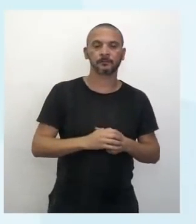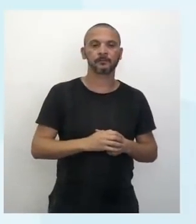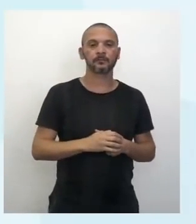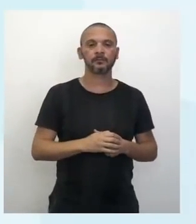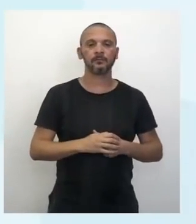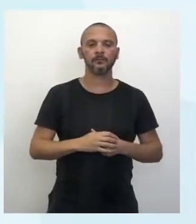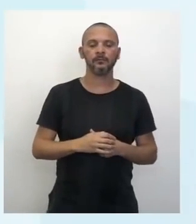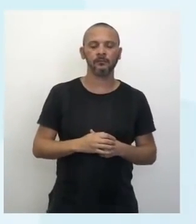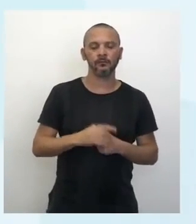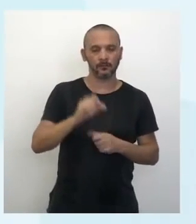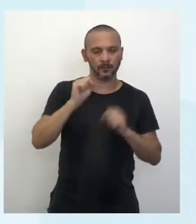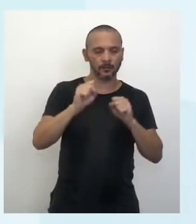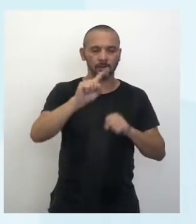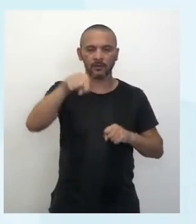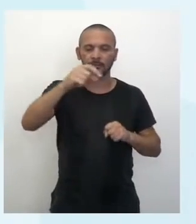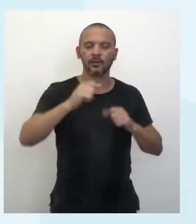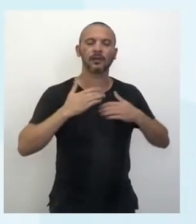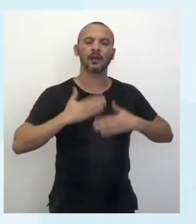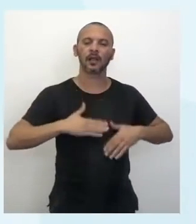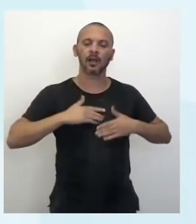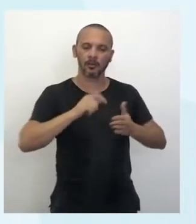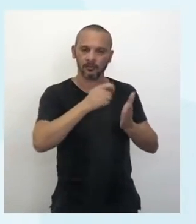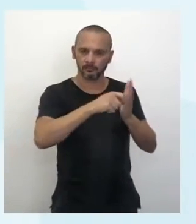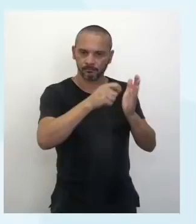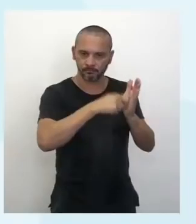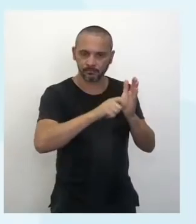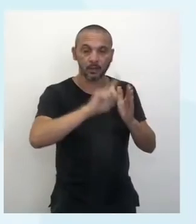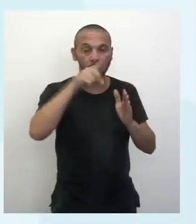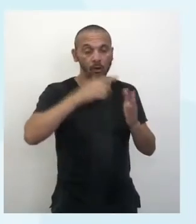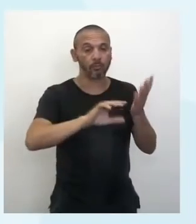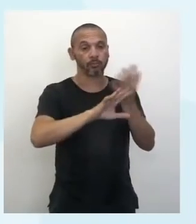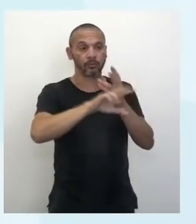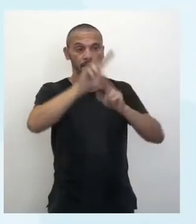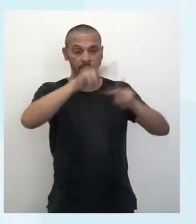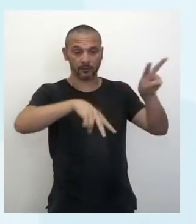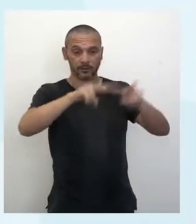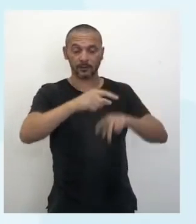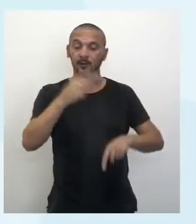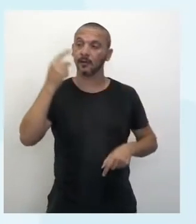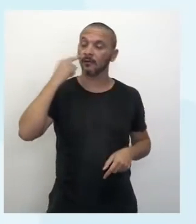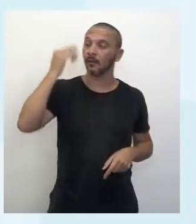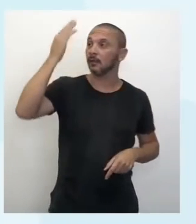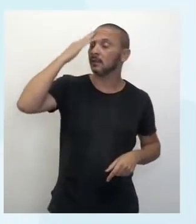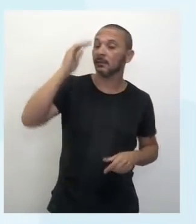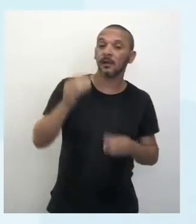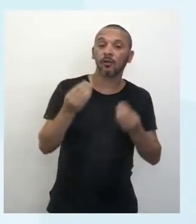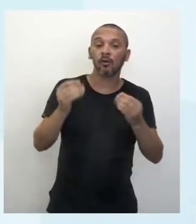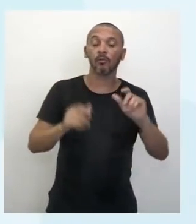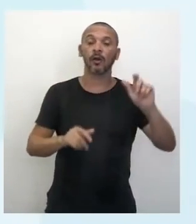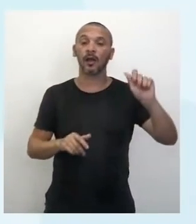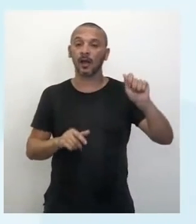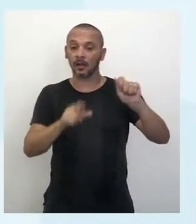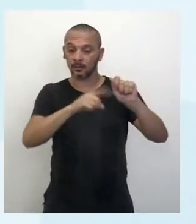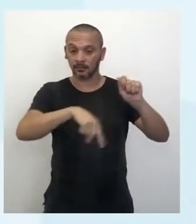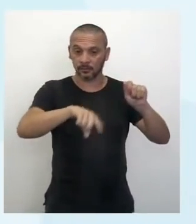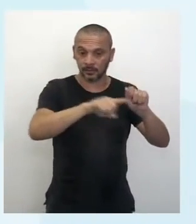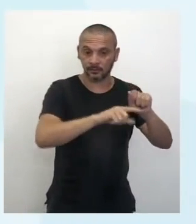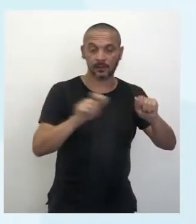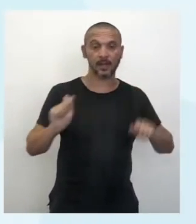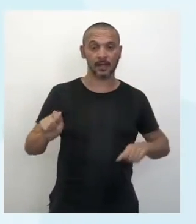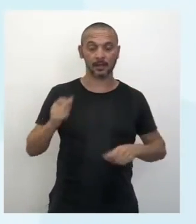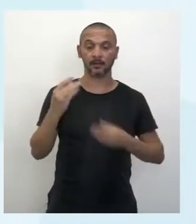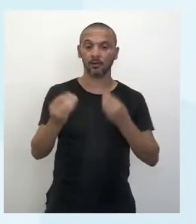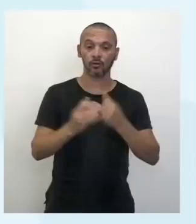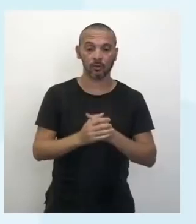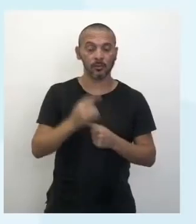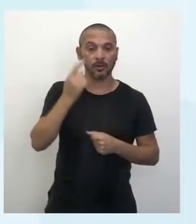caderno, vocês podem fazer depois com mais cautela ou assistir essa aula, tá certo? Eu quero saber qual que é a área do A. Então, o que